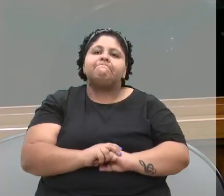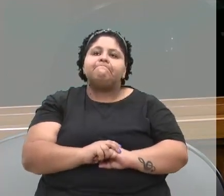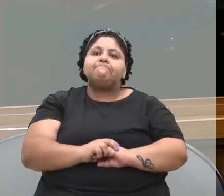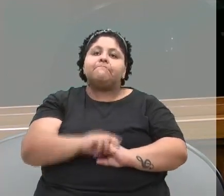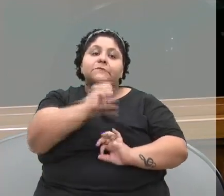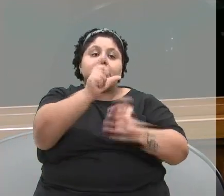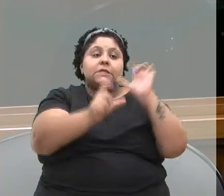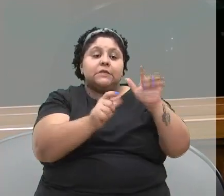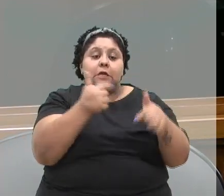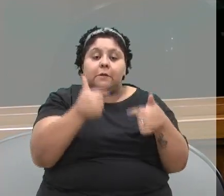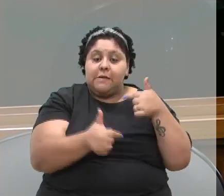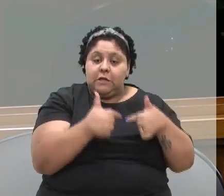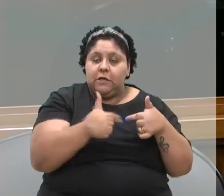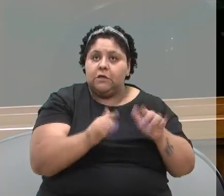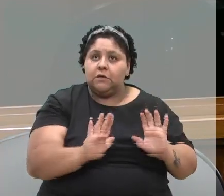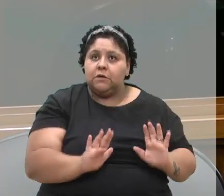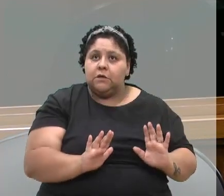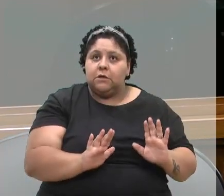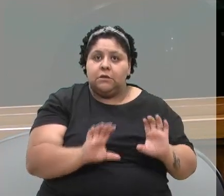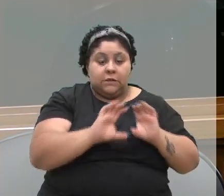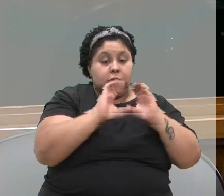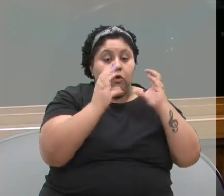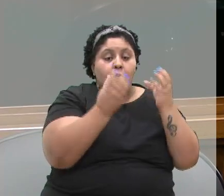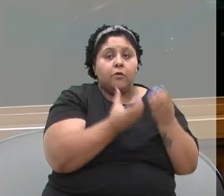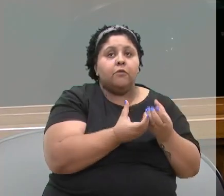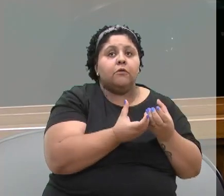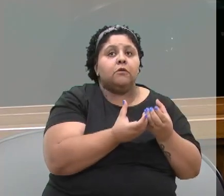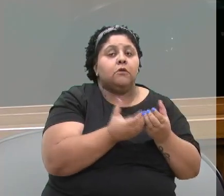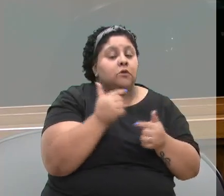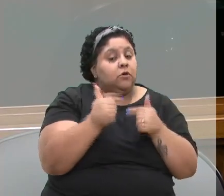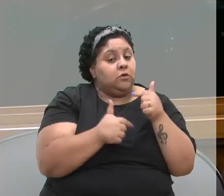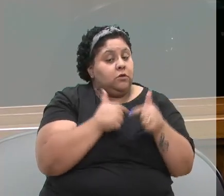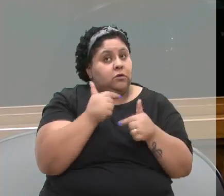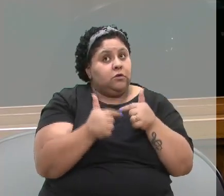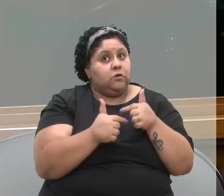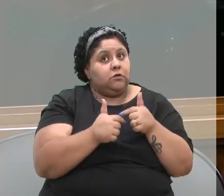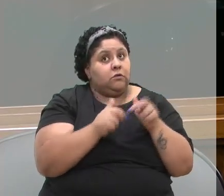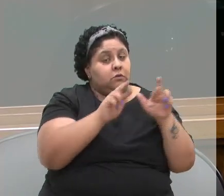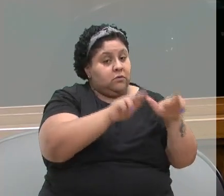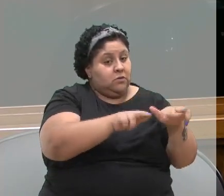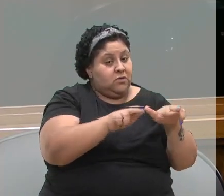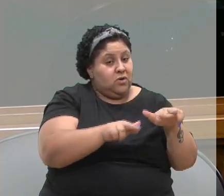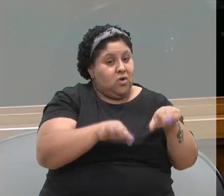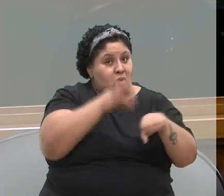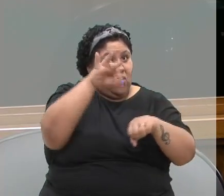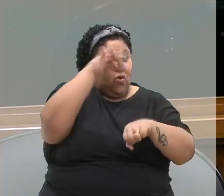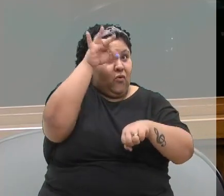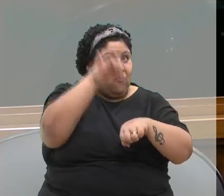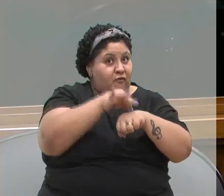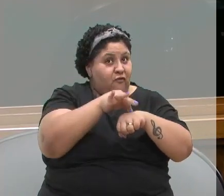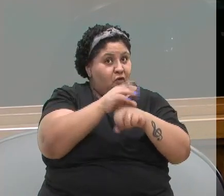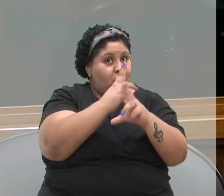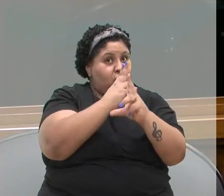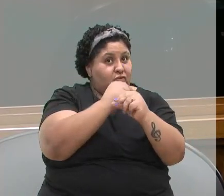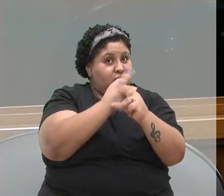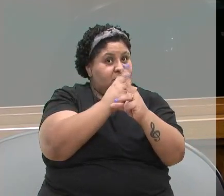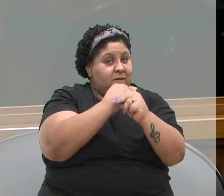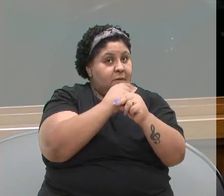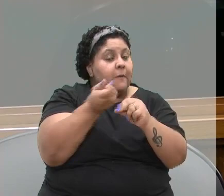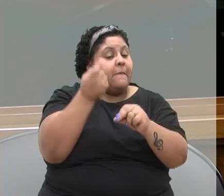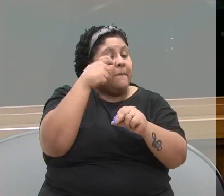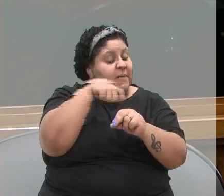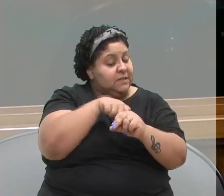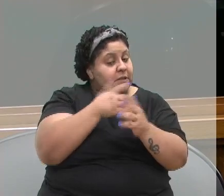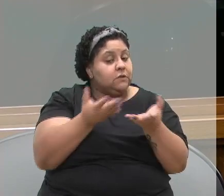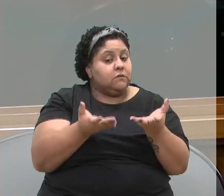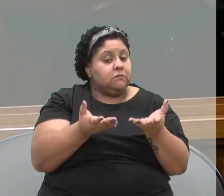pessoas estão trabalhando nas comunidades, estão trabalhando em regiões com foco de dengue, elas precisam ter o